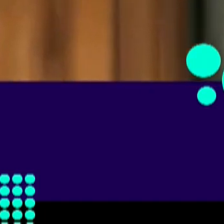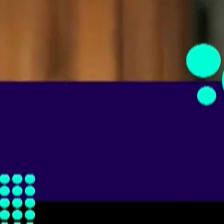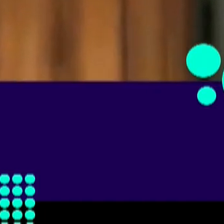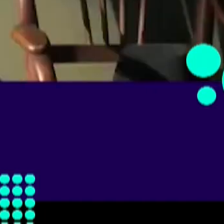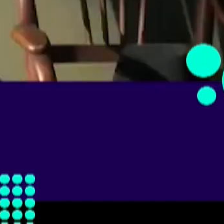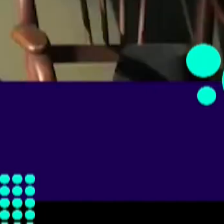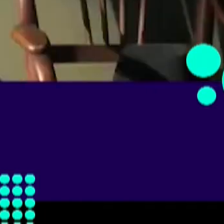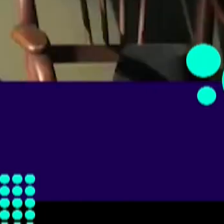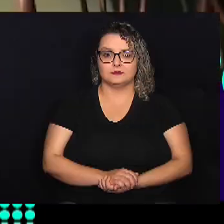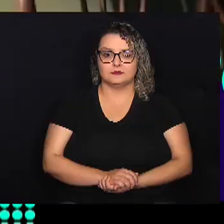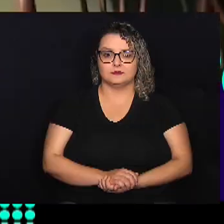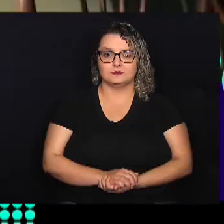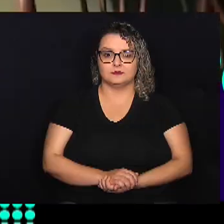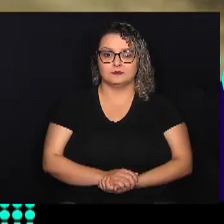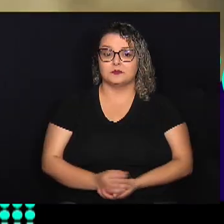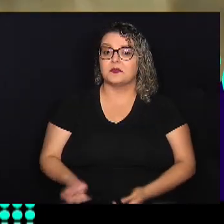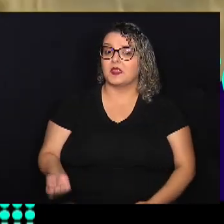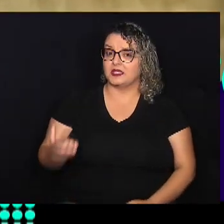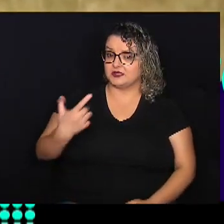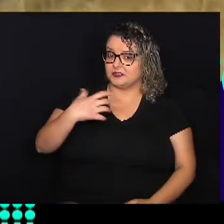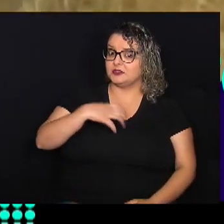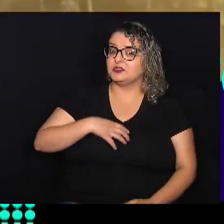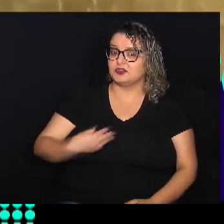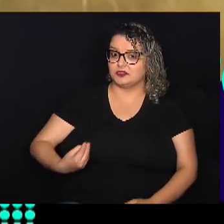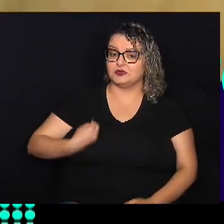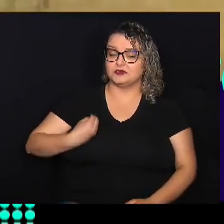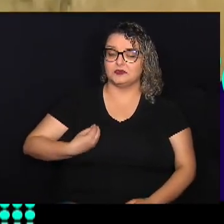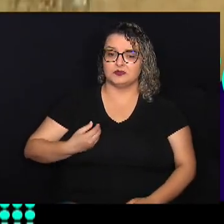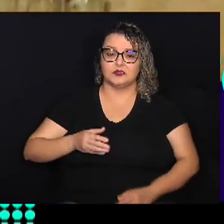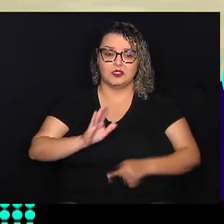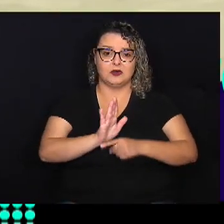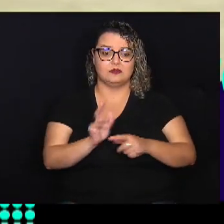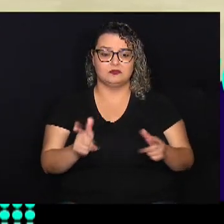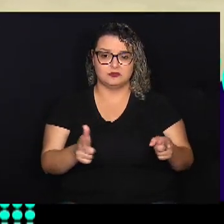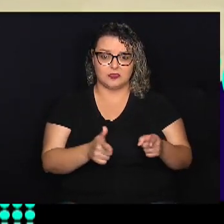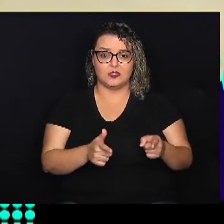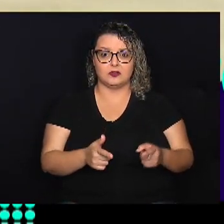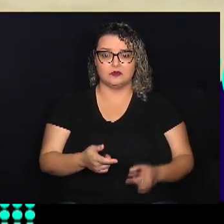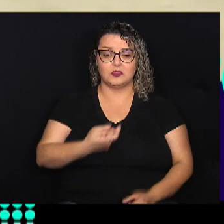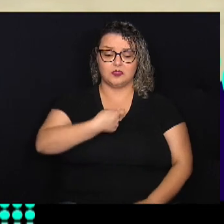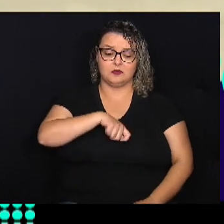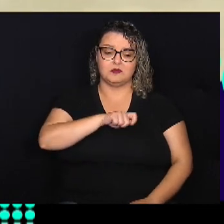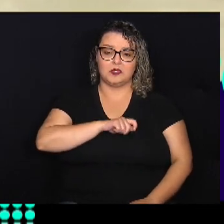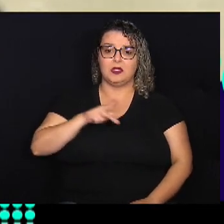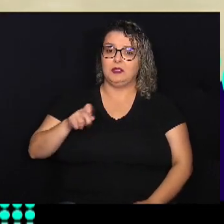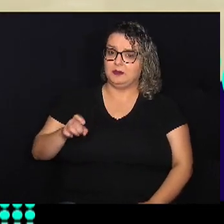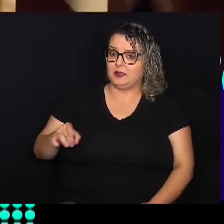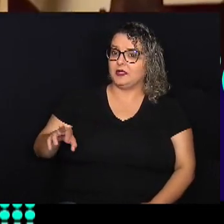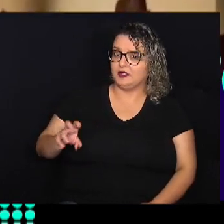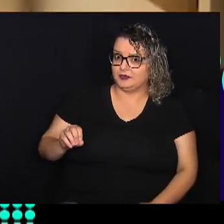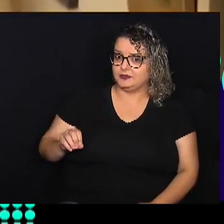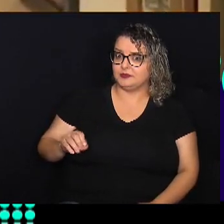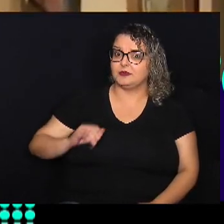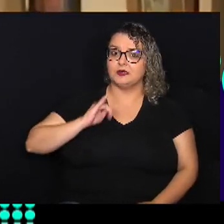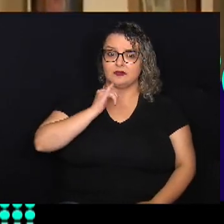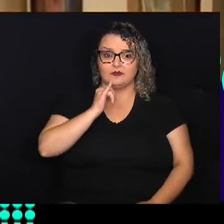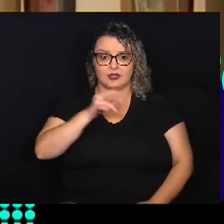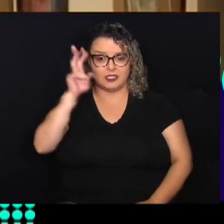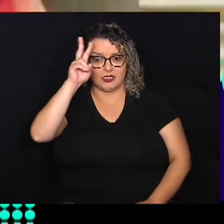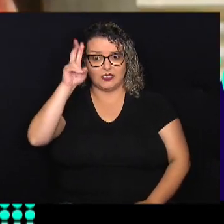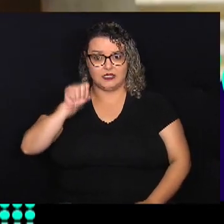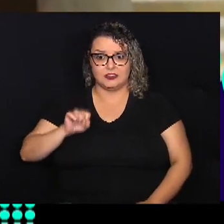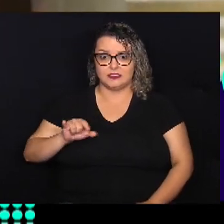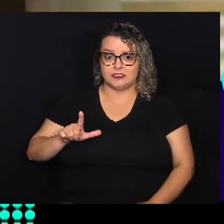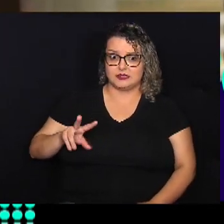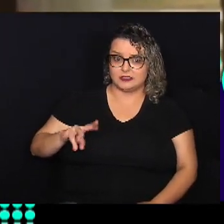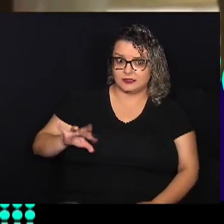Estranha Forma de Vida é um curta-metragem do cineasta espanhol Pedro Almodóvar e conta a história de Silva e